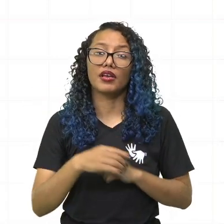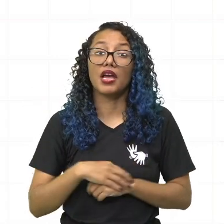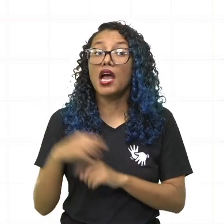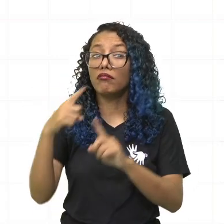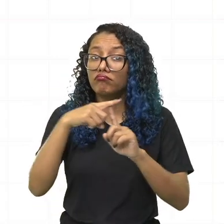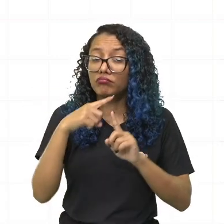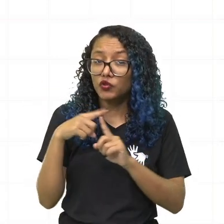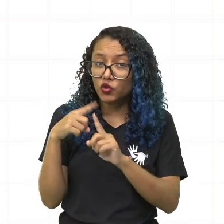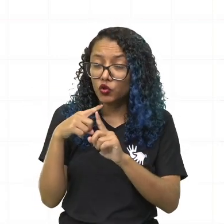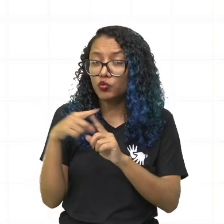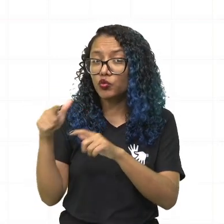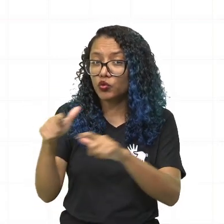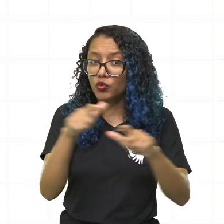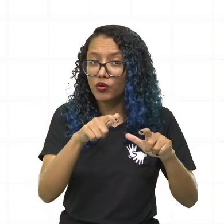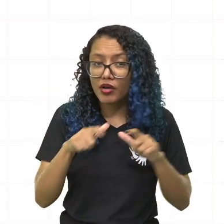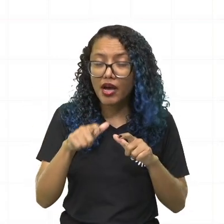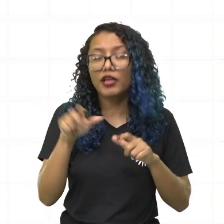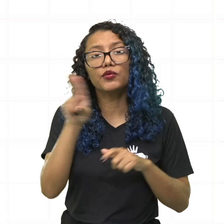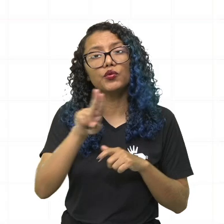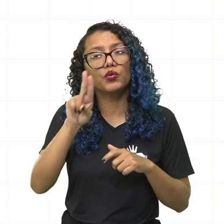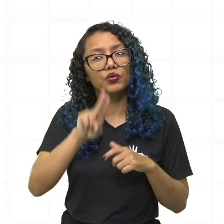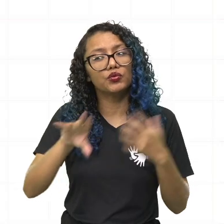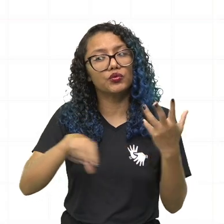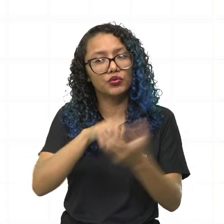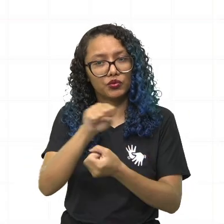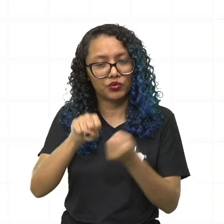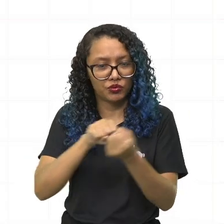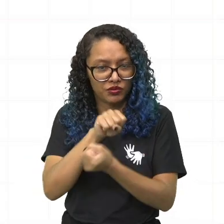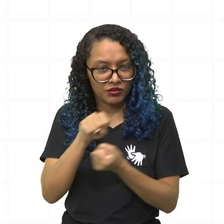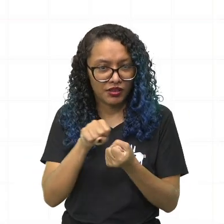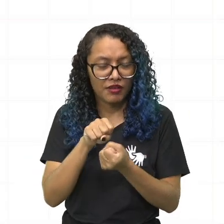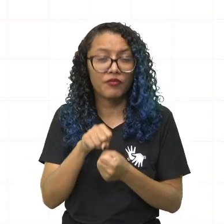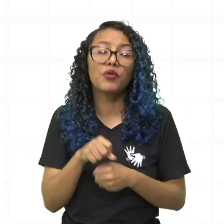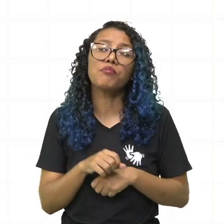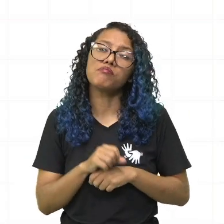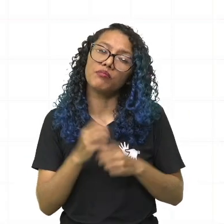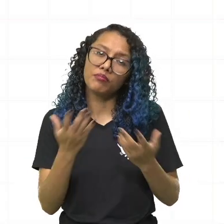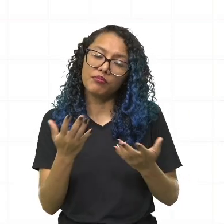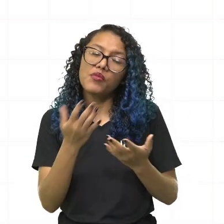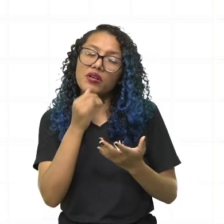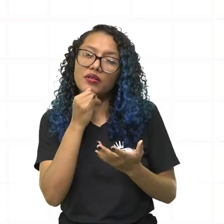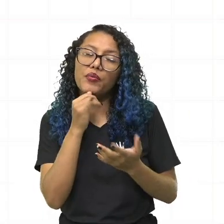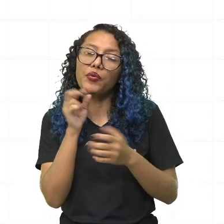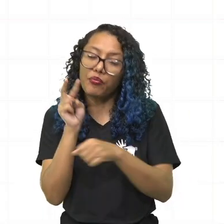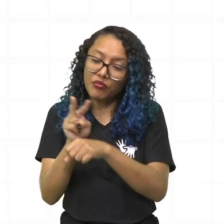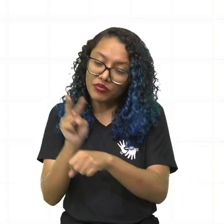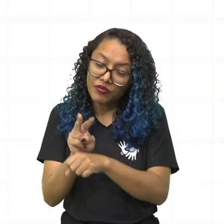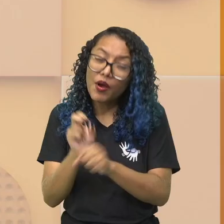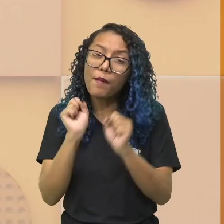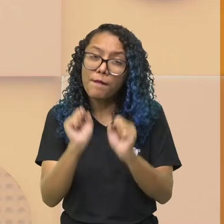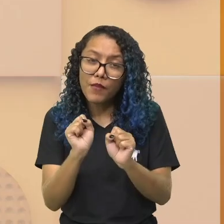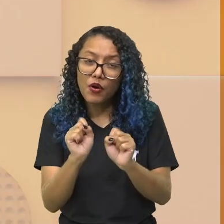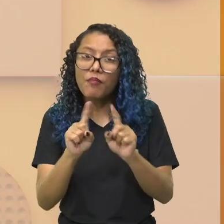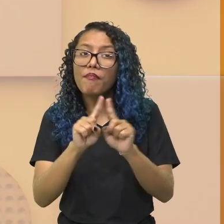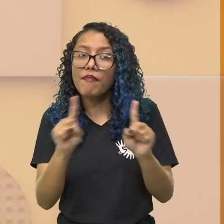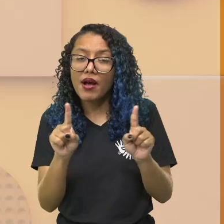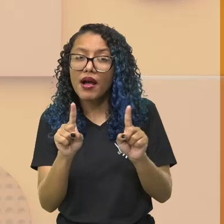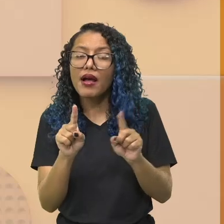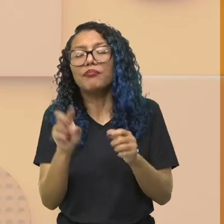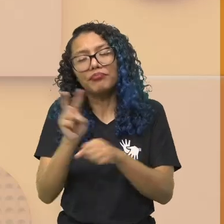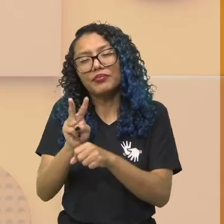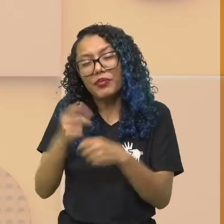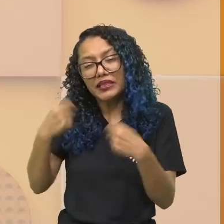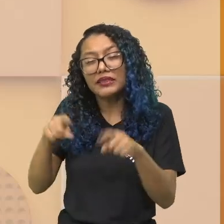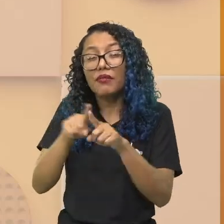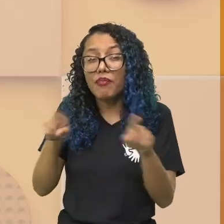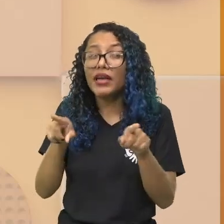unidades de conservação de uso sustentável, que é para preservar, mas pode ser usado para ganhar dinheiro de alguma